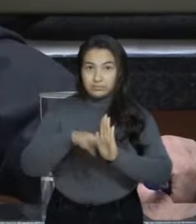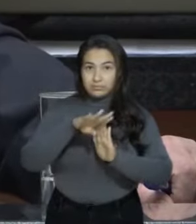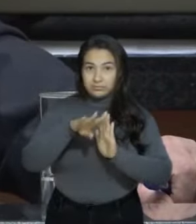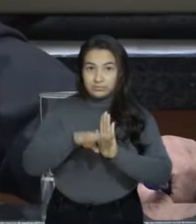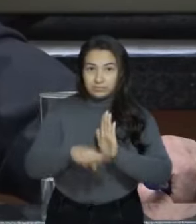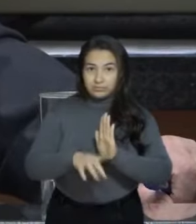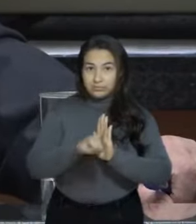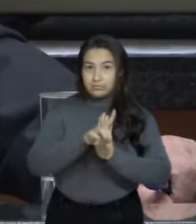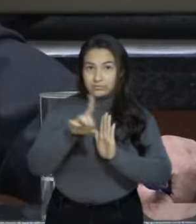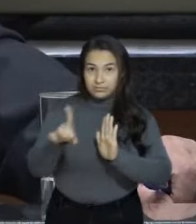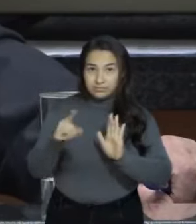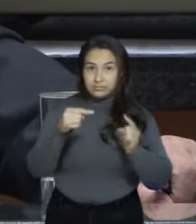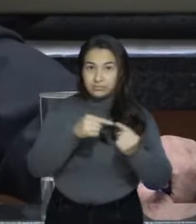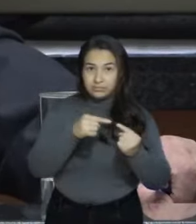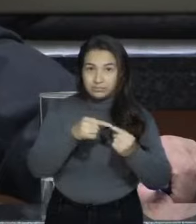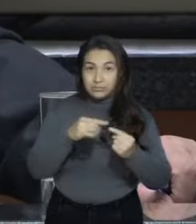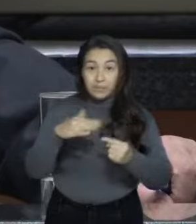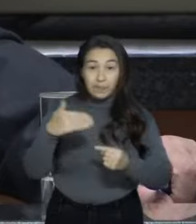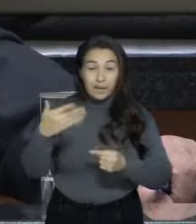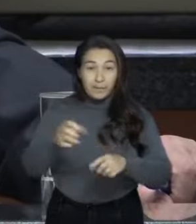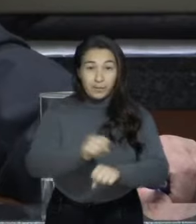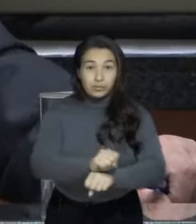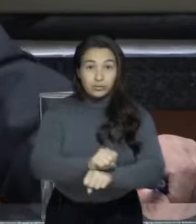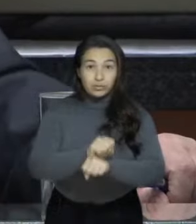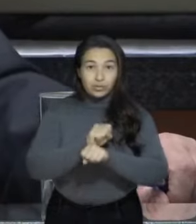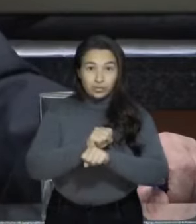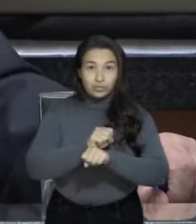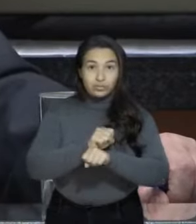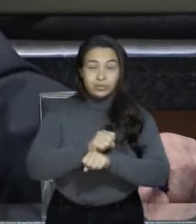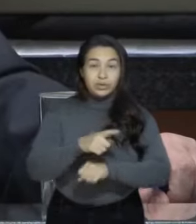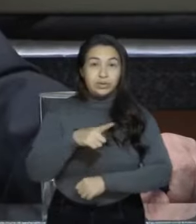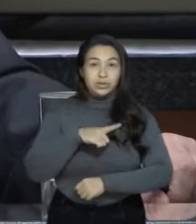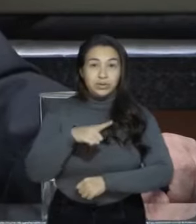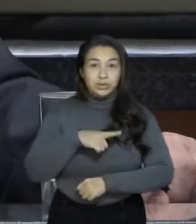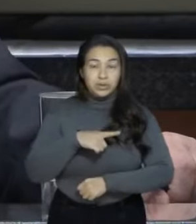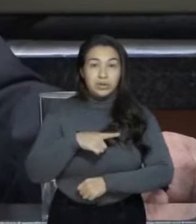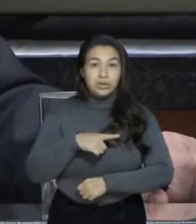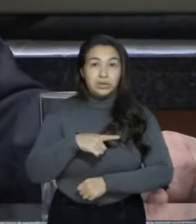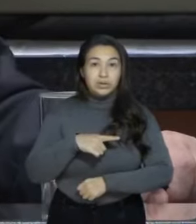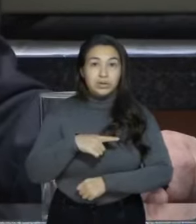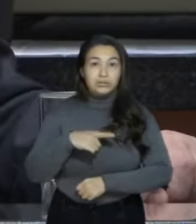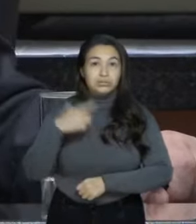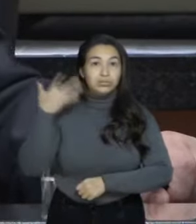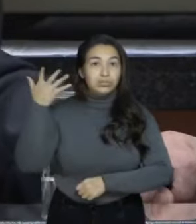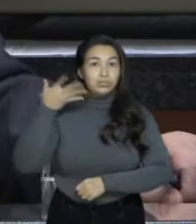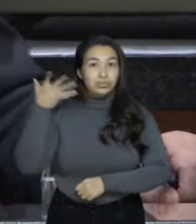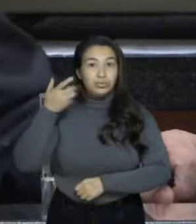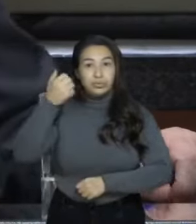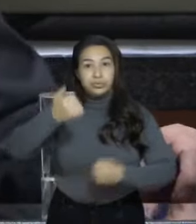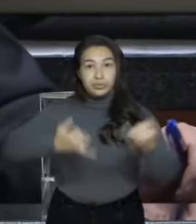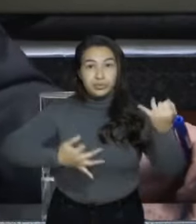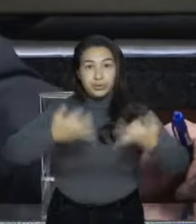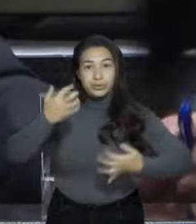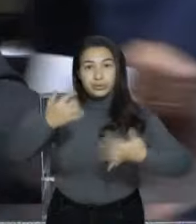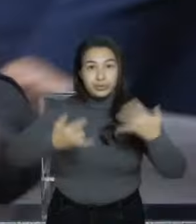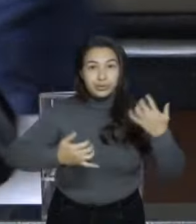e na sessão suspensa nós temos também a manifestação aqui